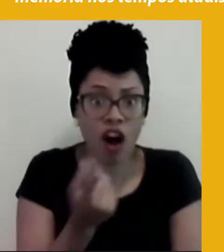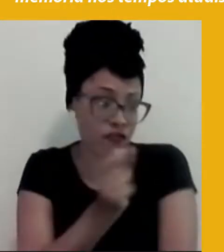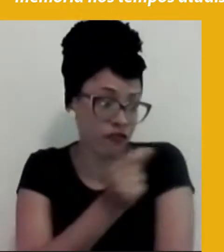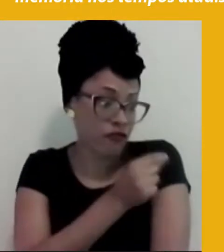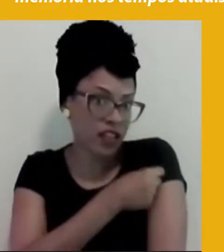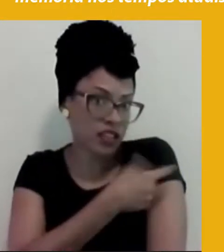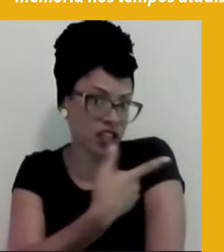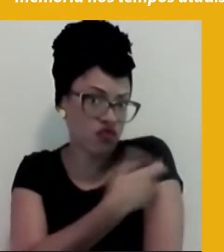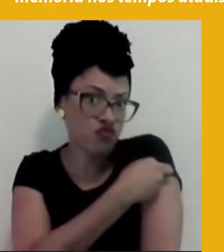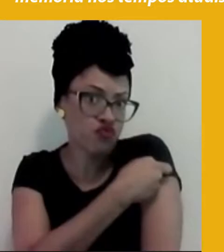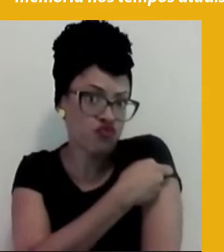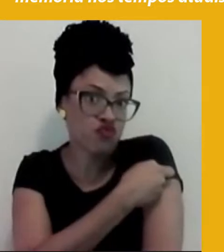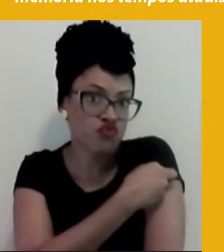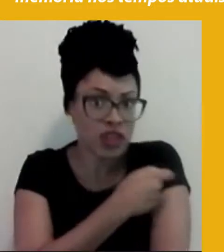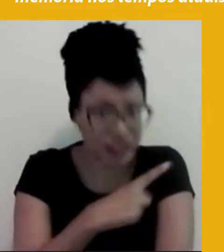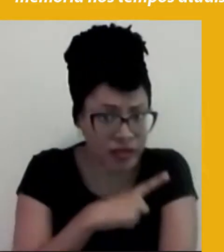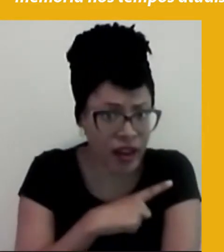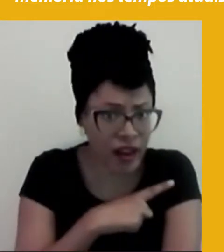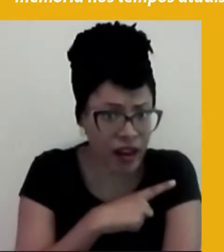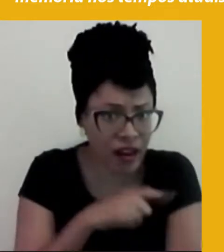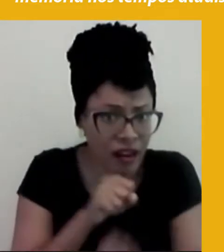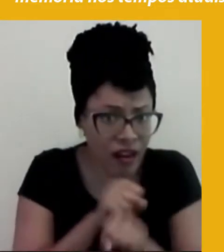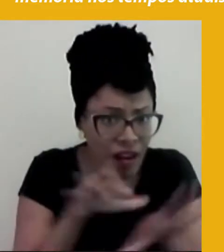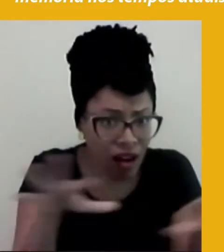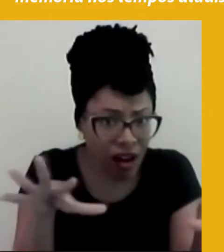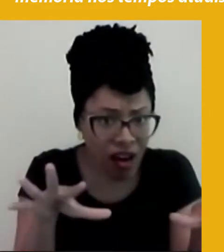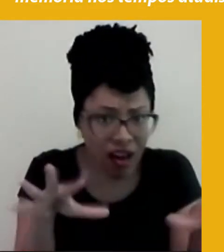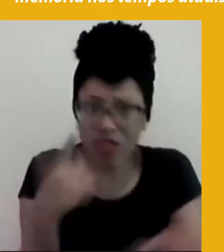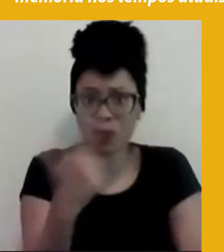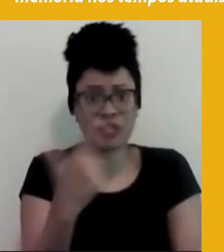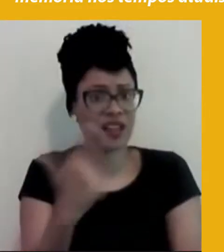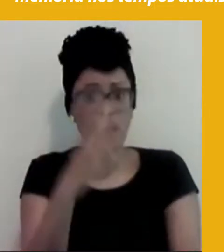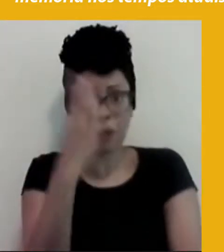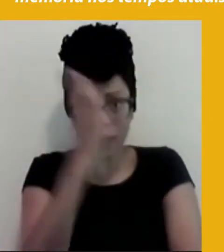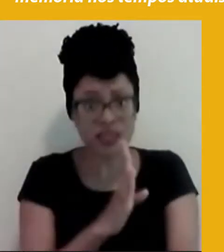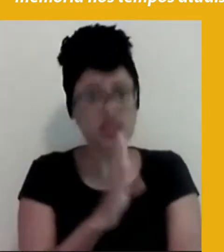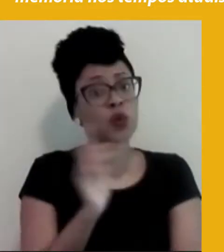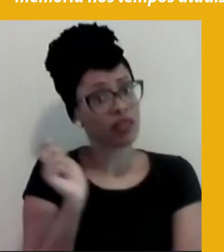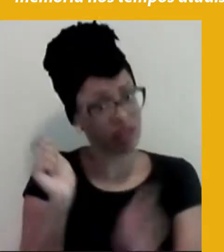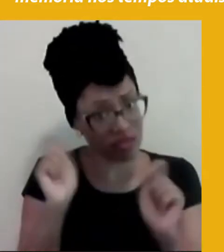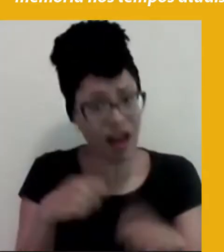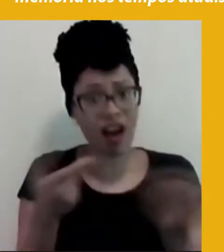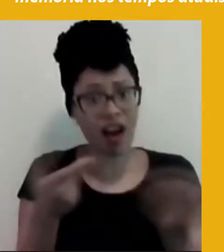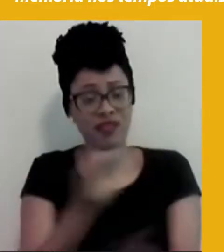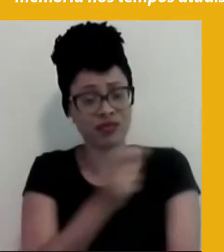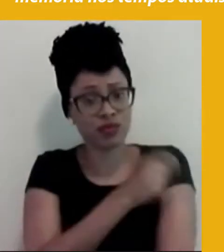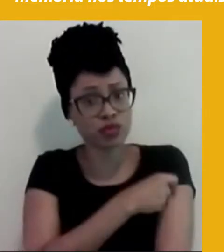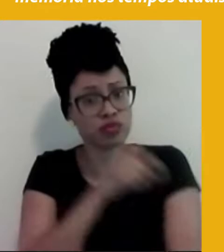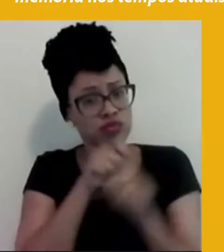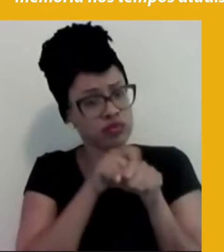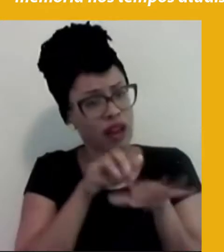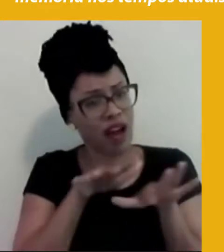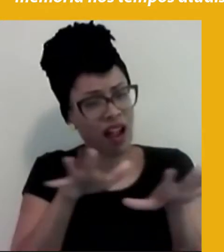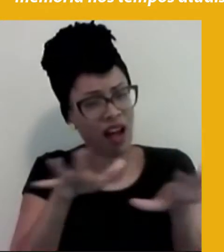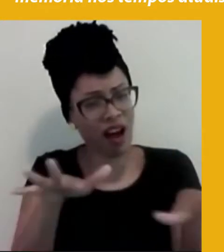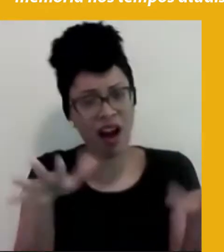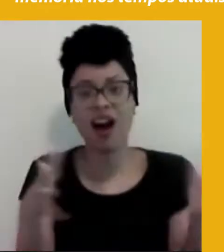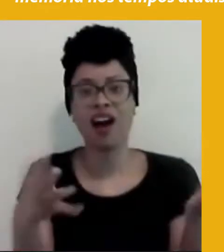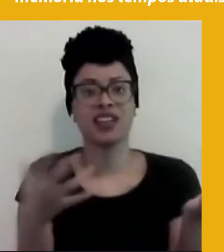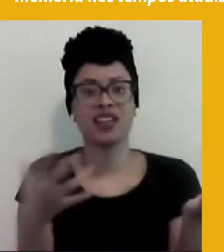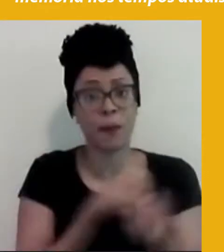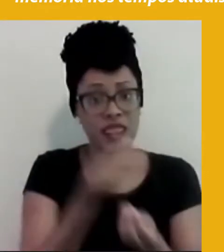porque o Brasil tem o histórico necessário para fazer isso. O Brasil fez, construiu capital humano e